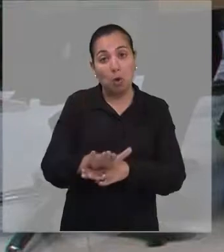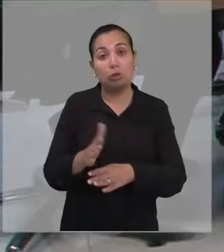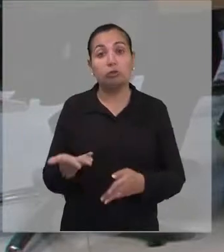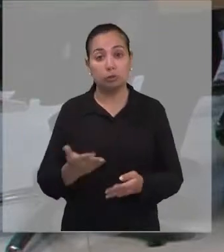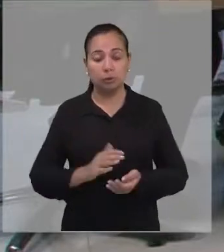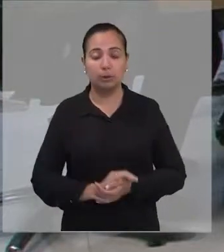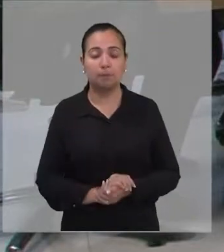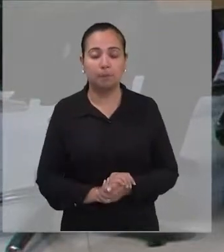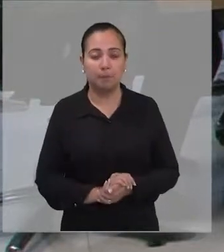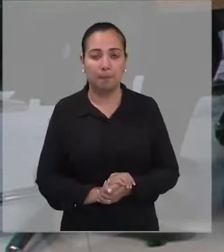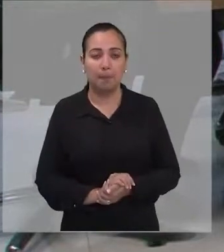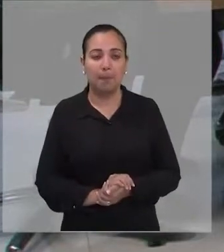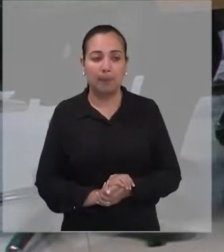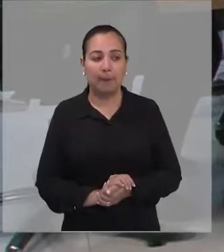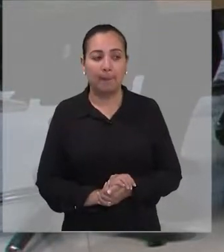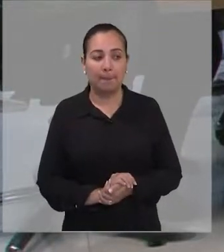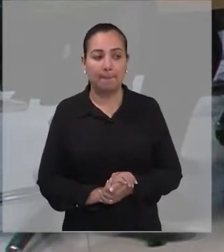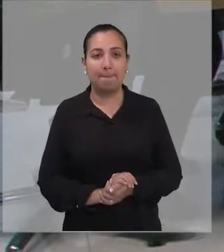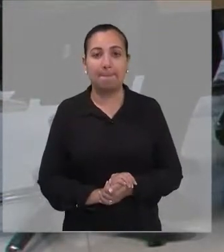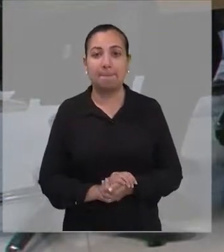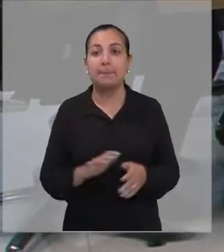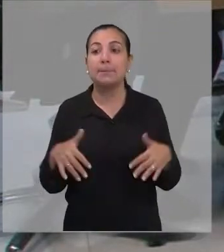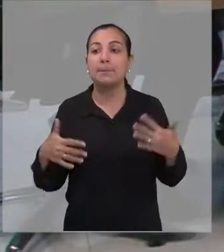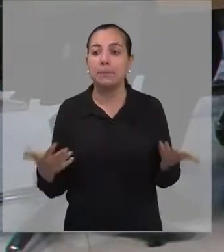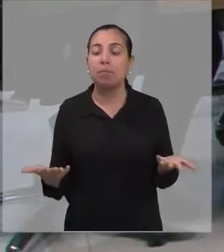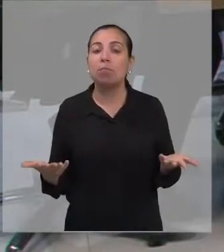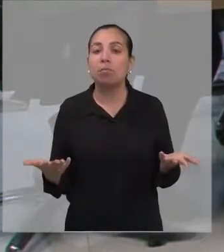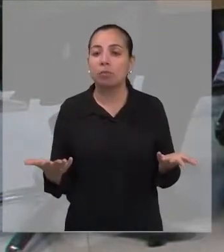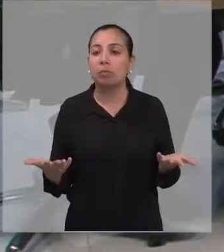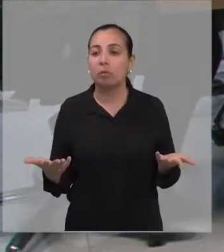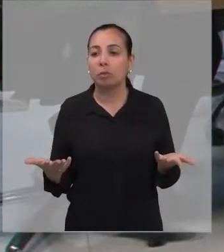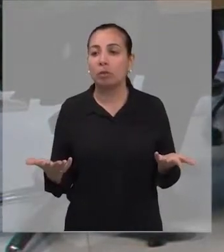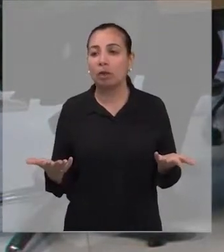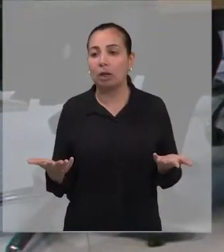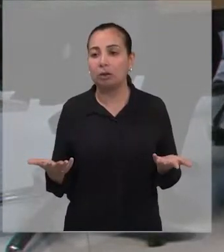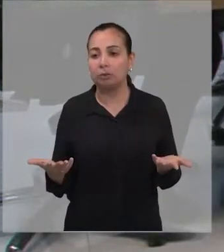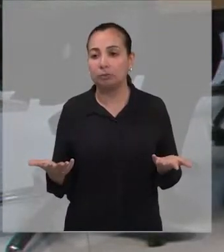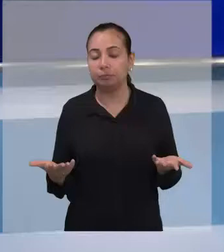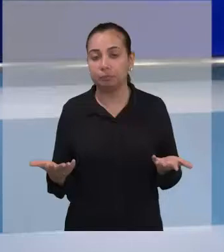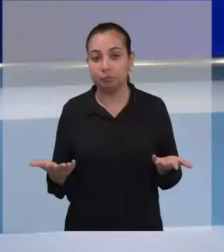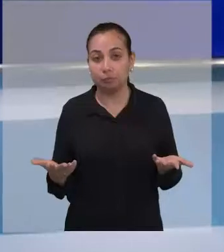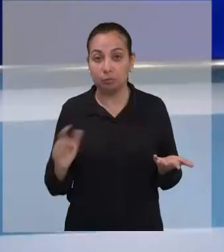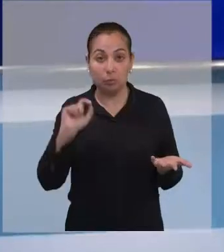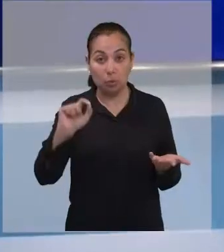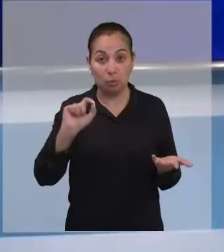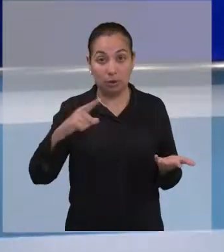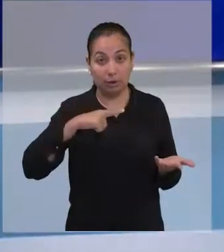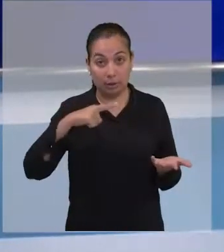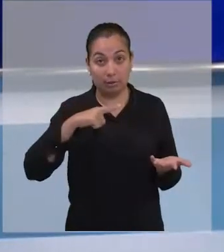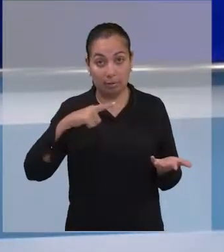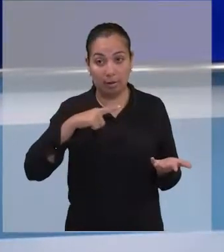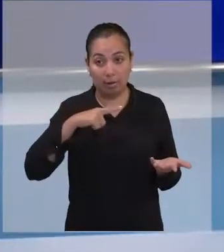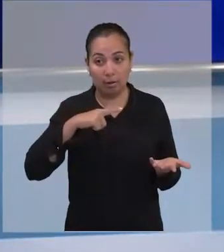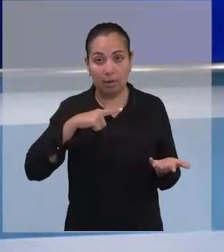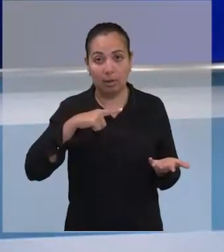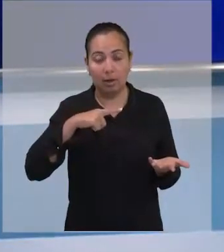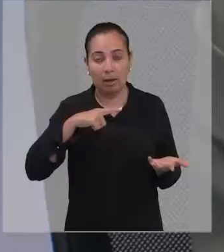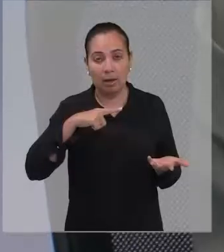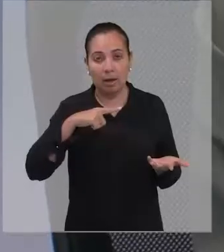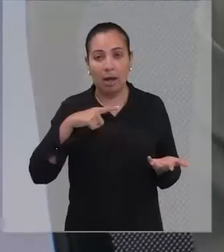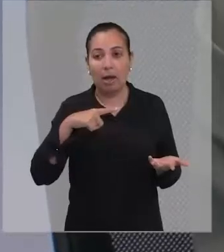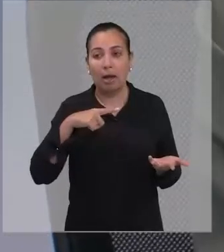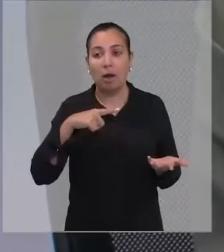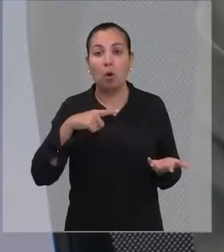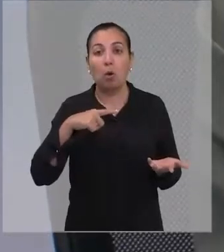não é menos importante. Não é menos importante, viu, professor? Nas eleições municipais agora, né? É a primeira baixa no governo militar. Não, no